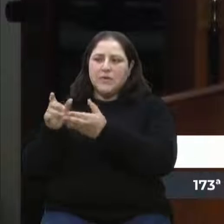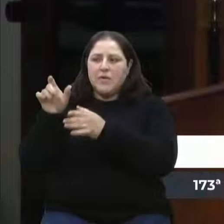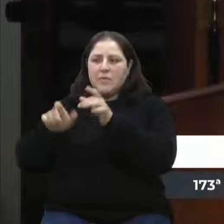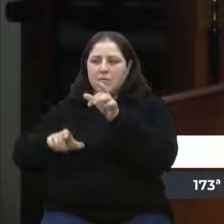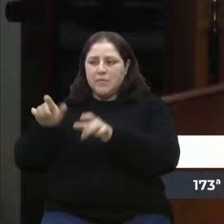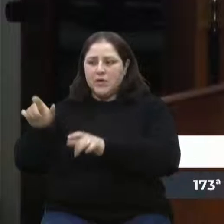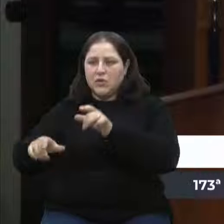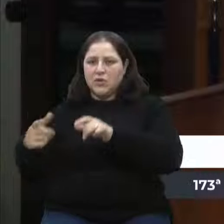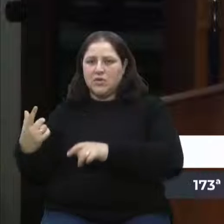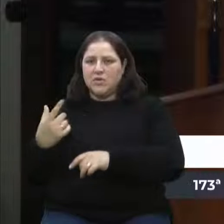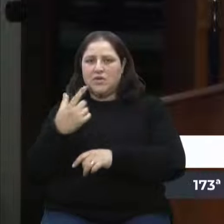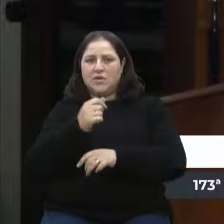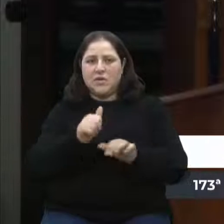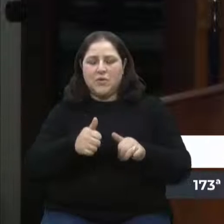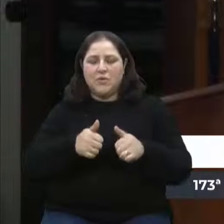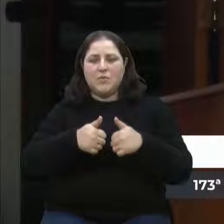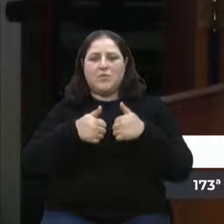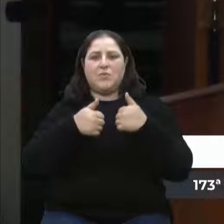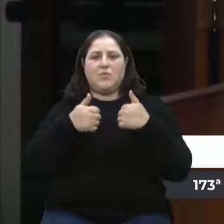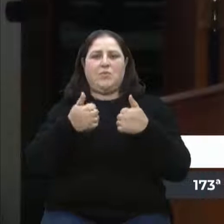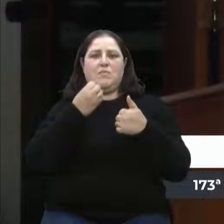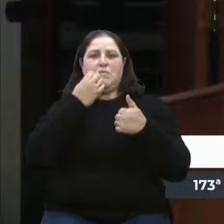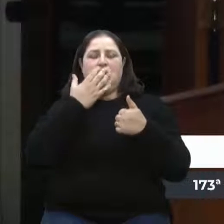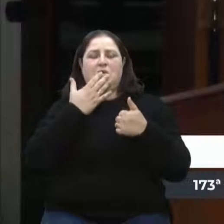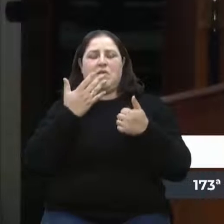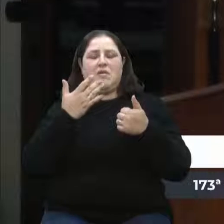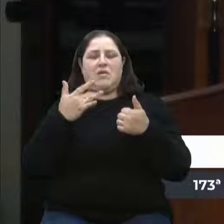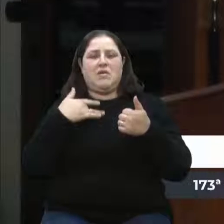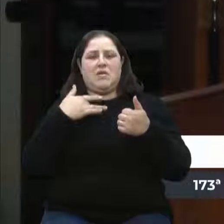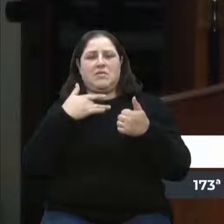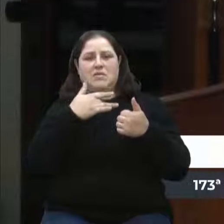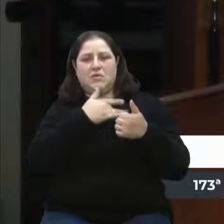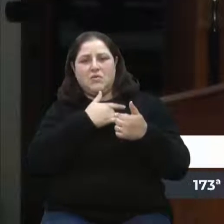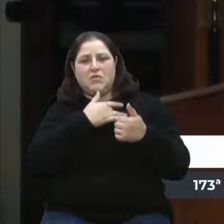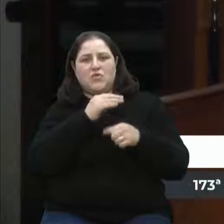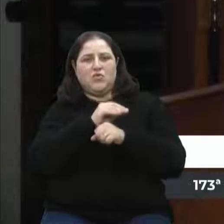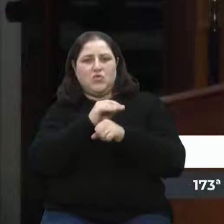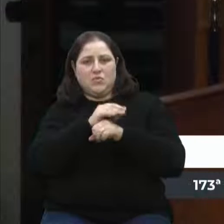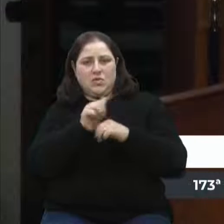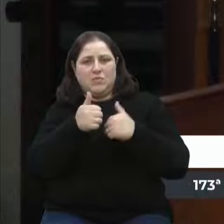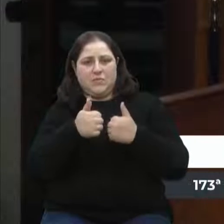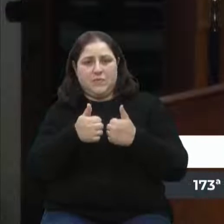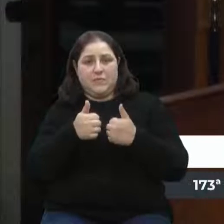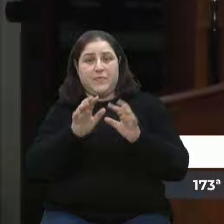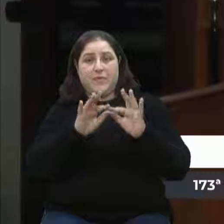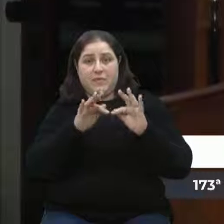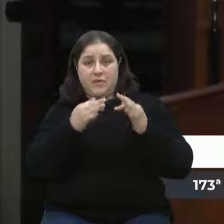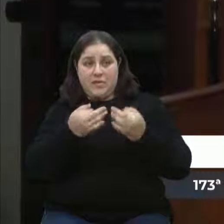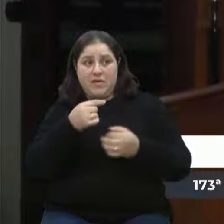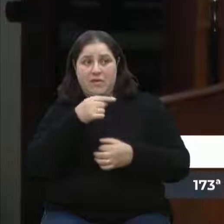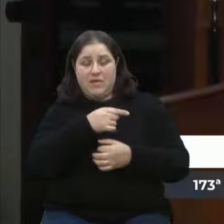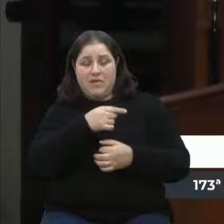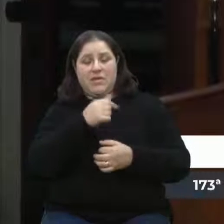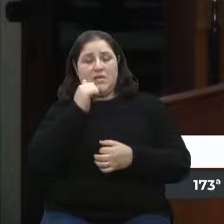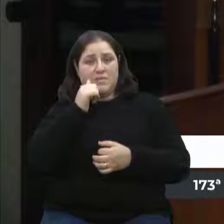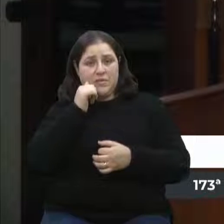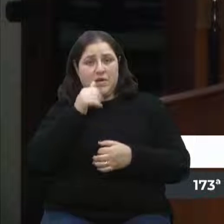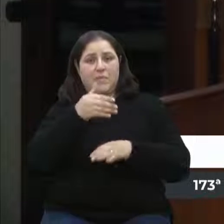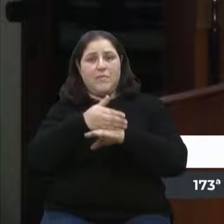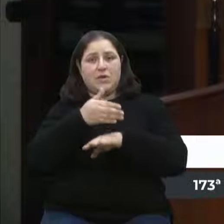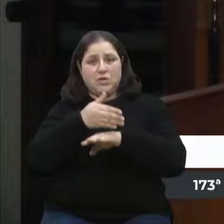lá muito bem atendidas, muito bem cuidadas. Então, a família da Camila participou desse